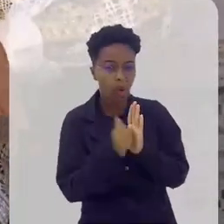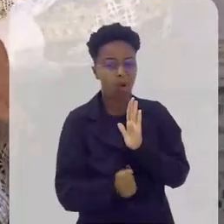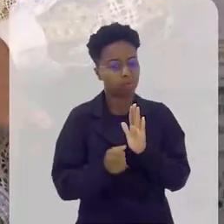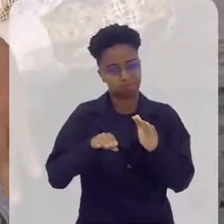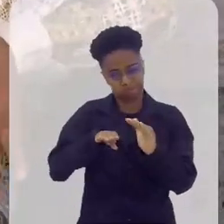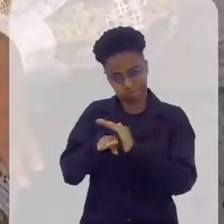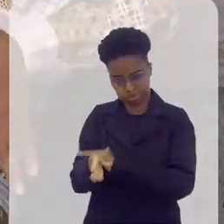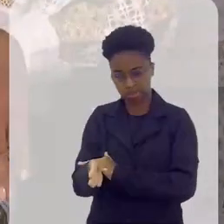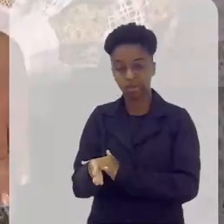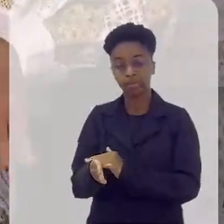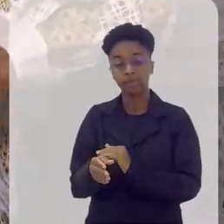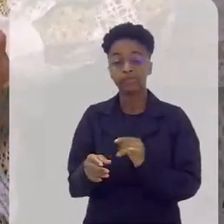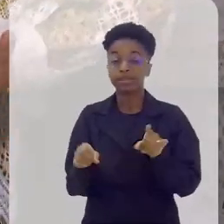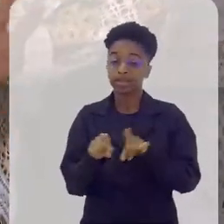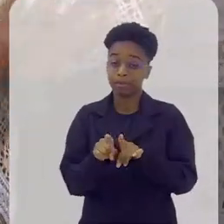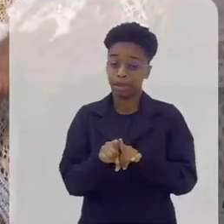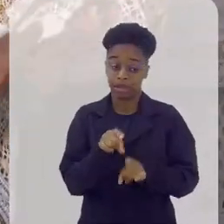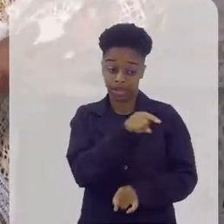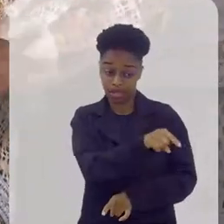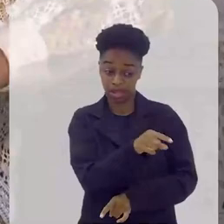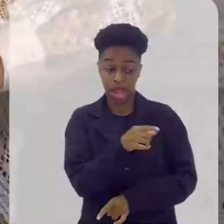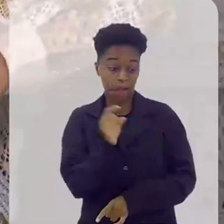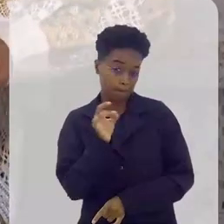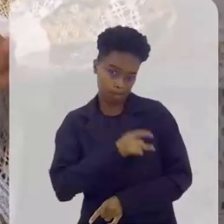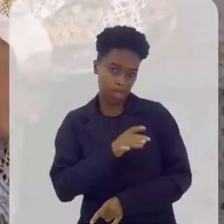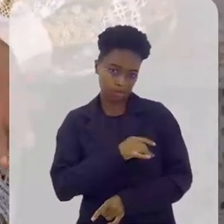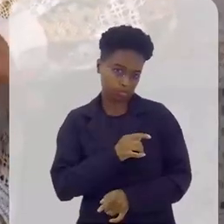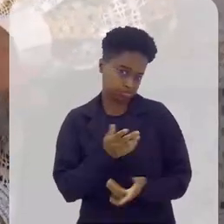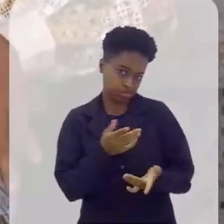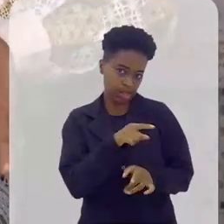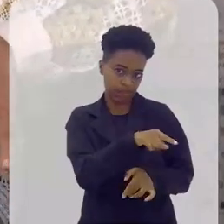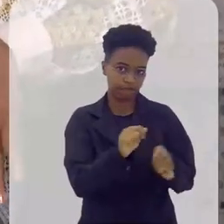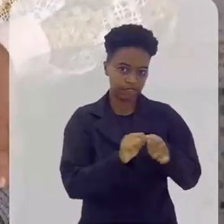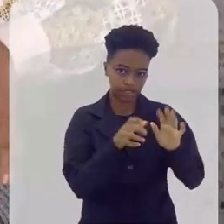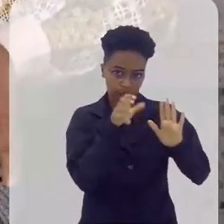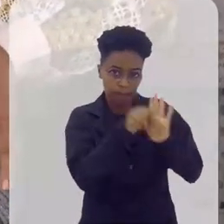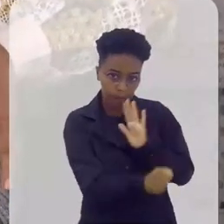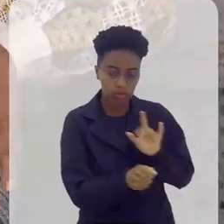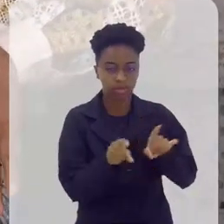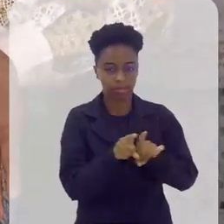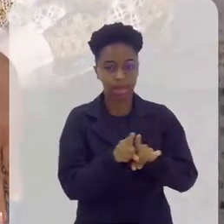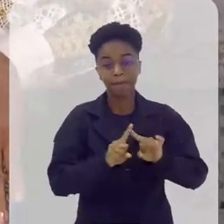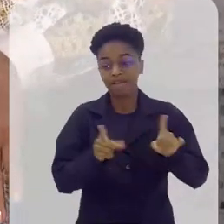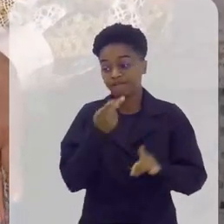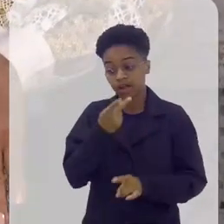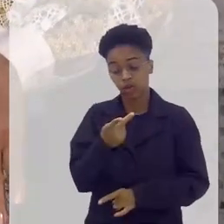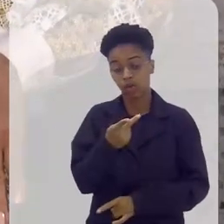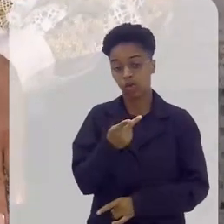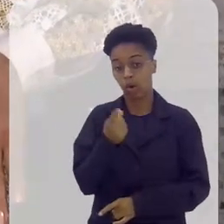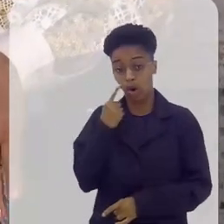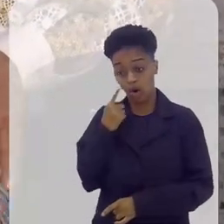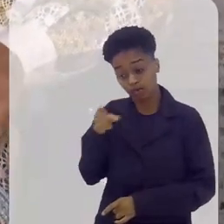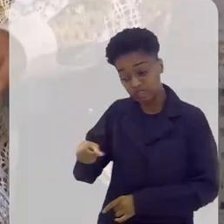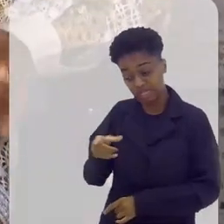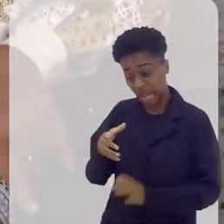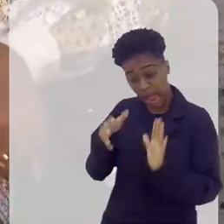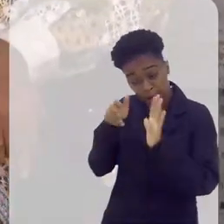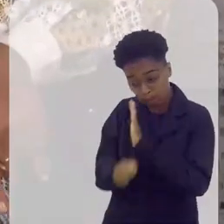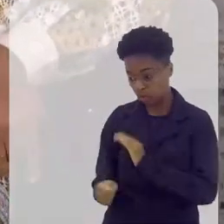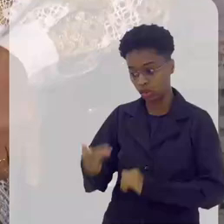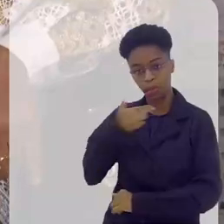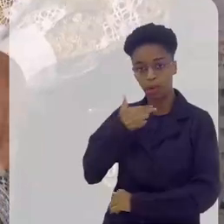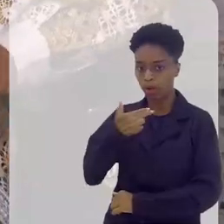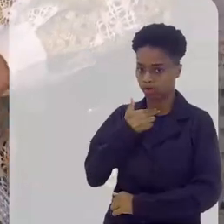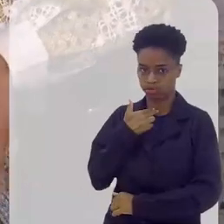mais frequência. E ele, temendo que ela pudesse fazer alguma coisa errada, ele disse para ela, não, jamais